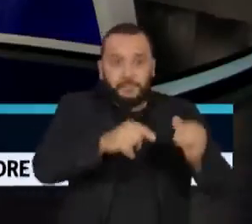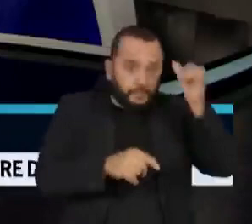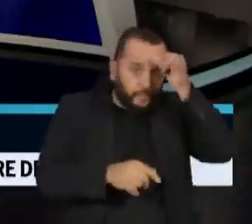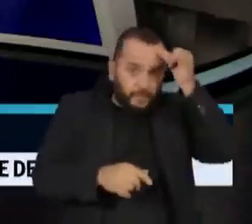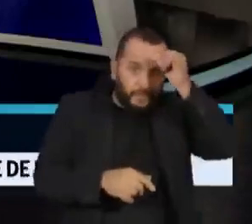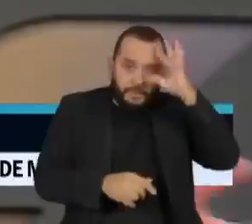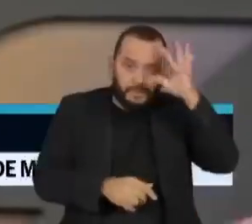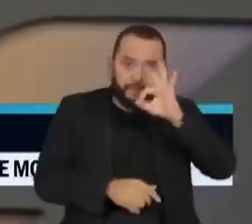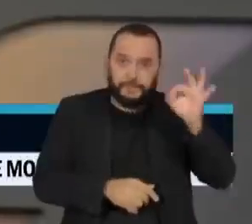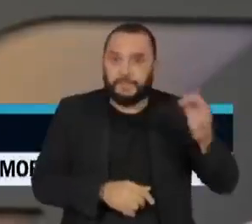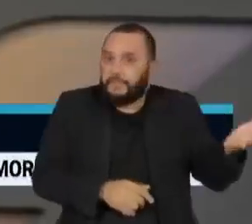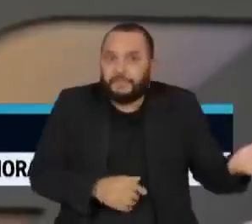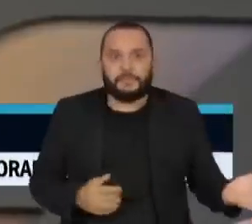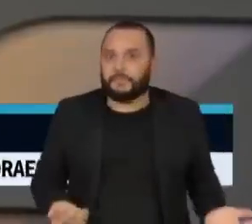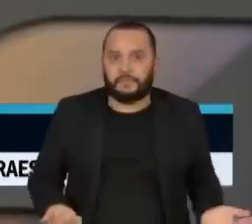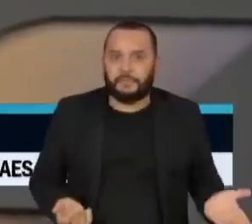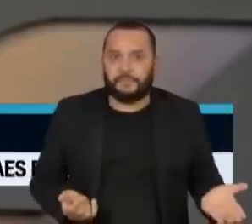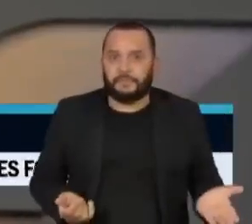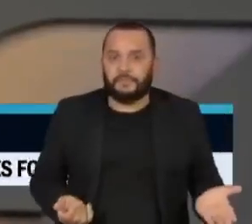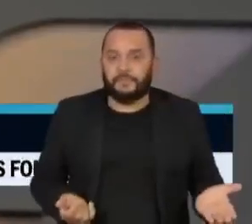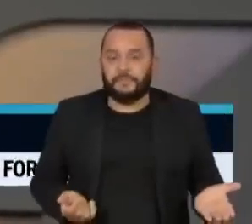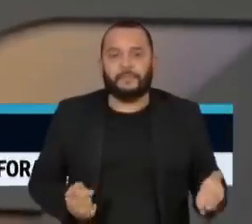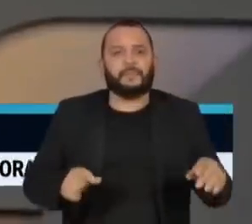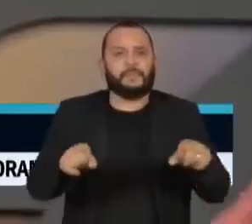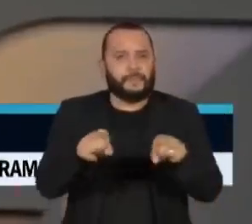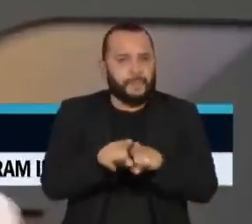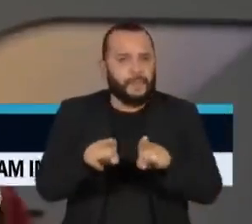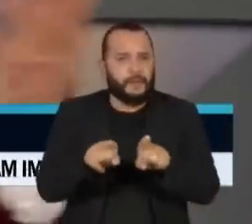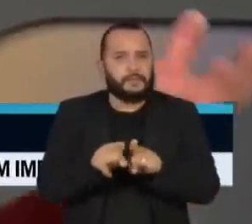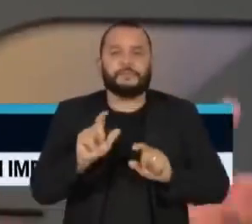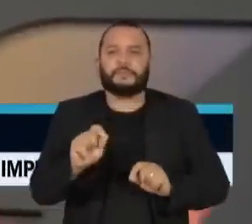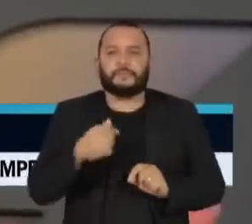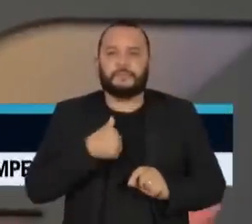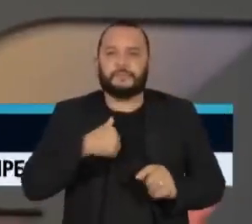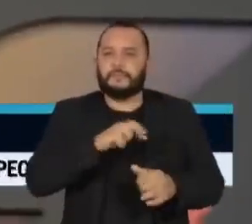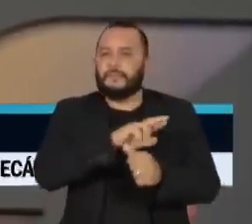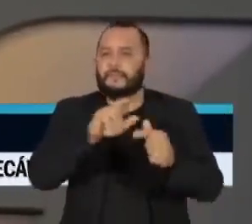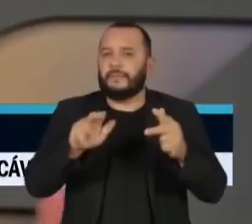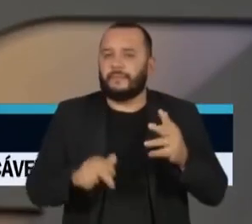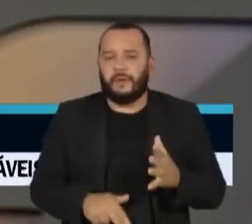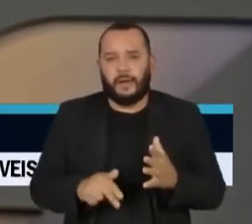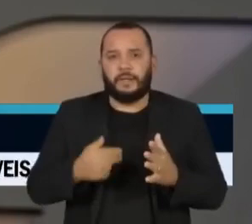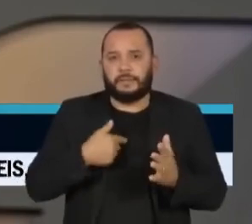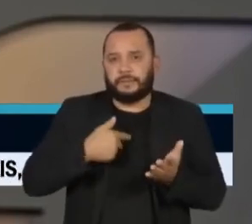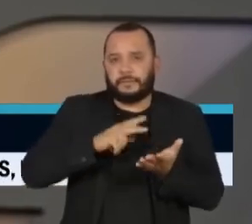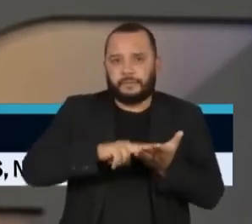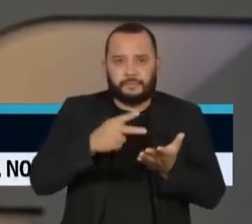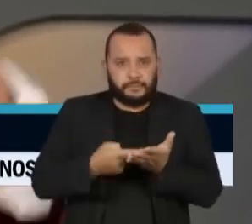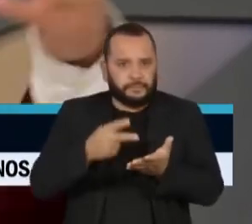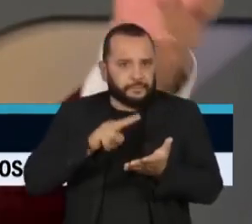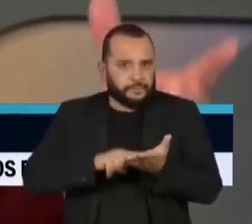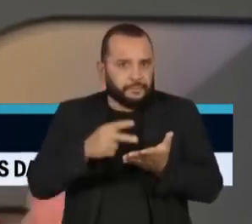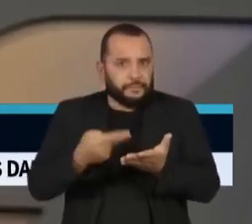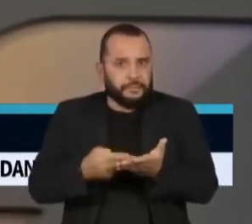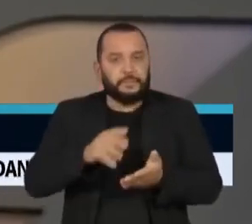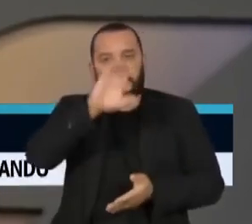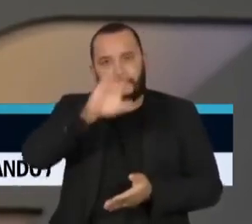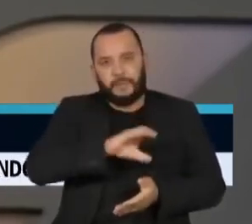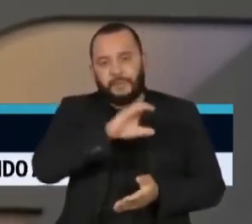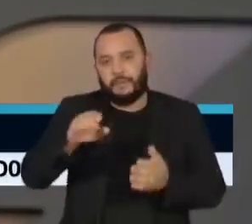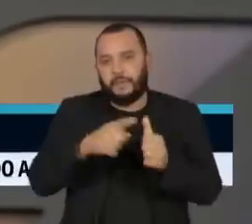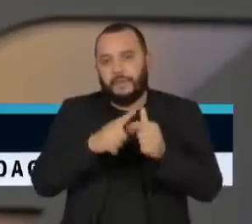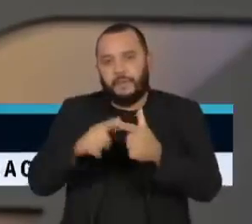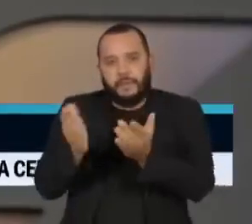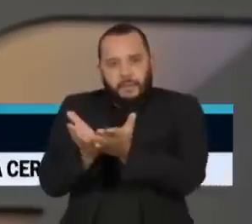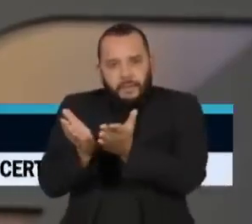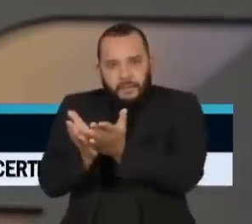entende isso. E a outra coisa é, evidentemente, o fato de que são várias as versões, protestante de um jeito, católico de outro, judeu